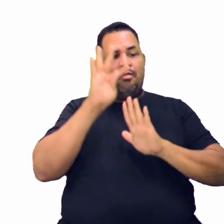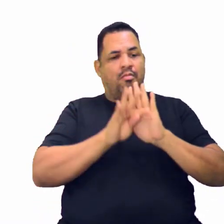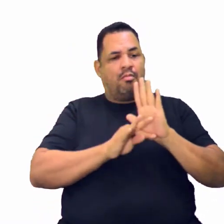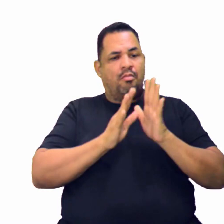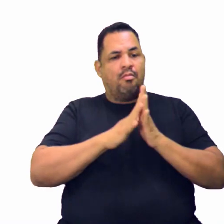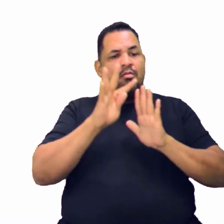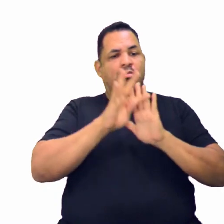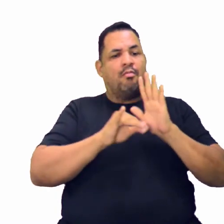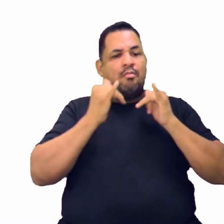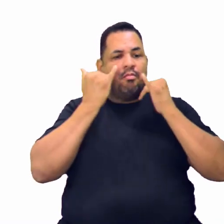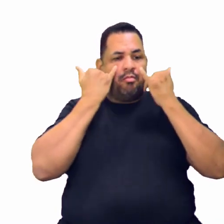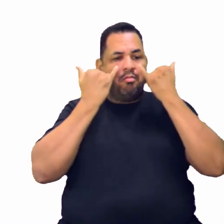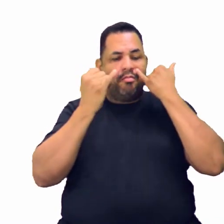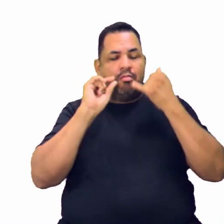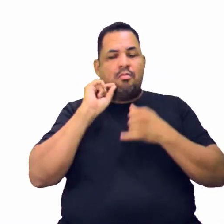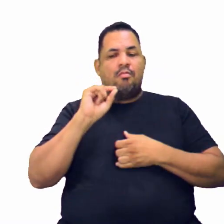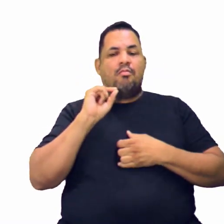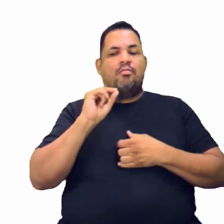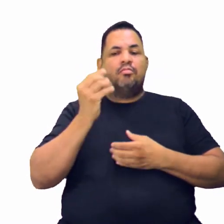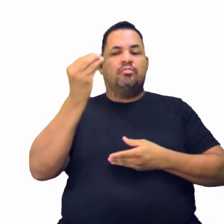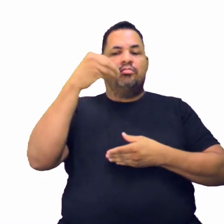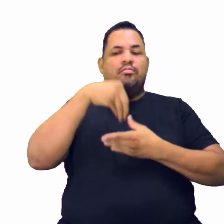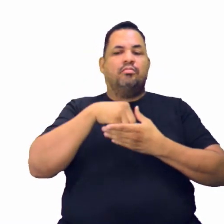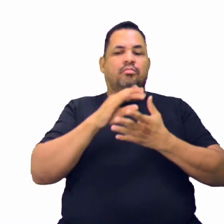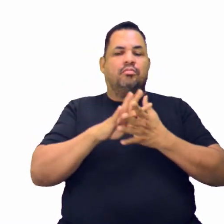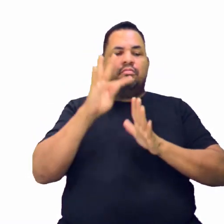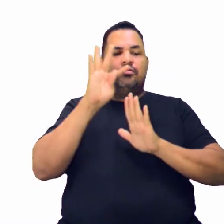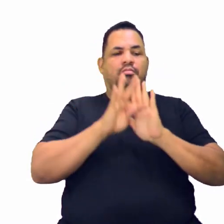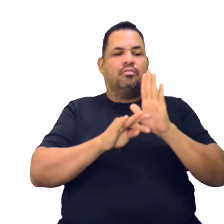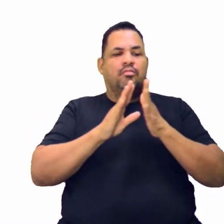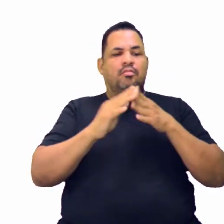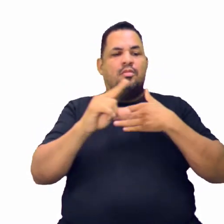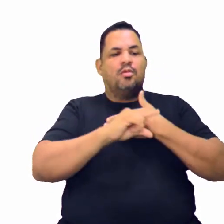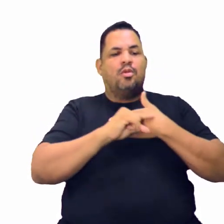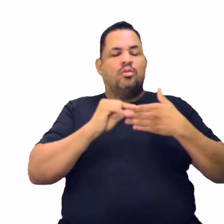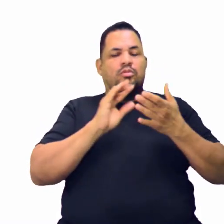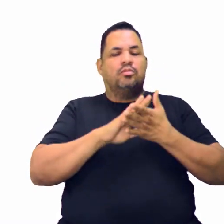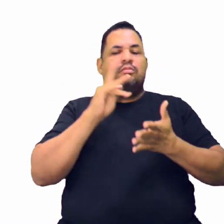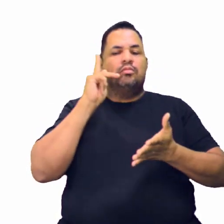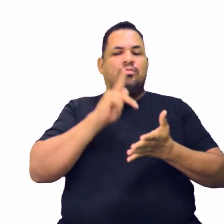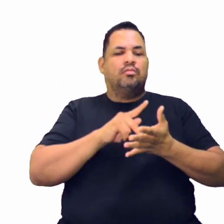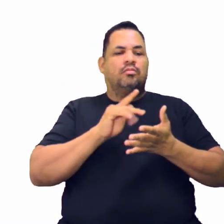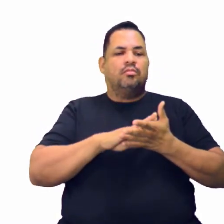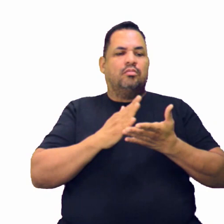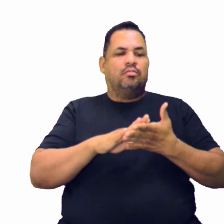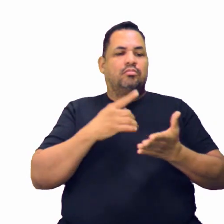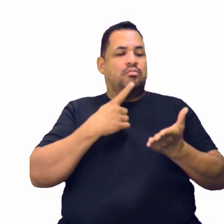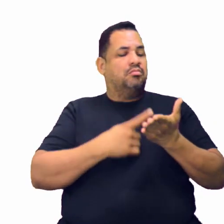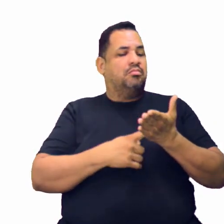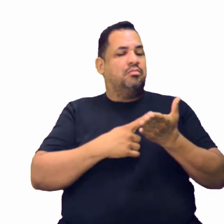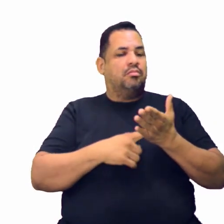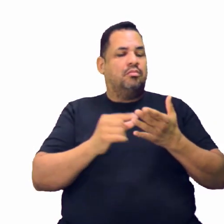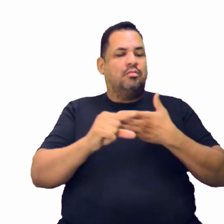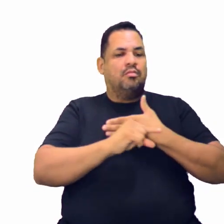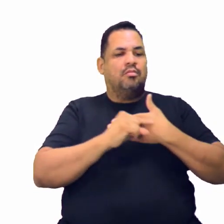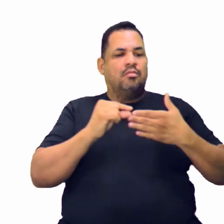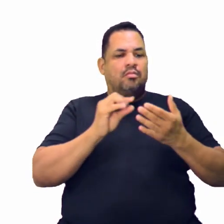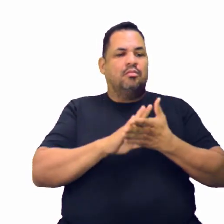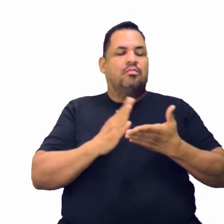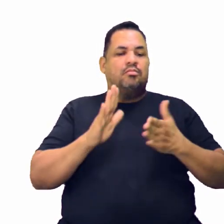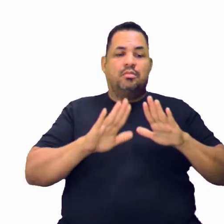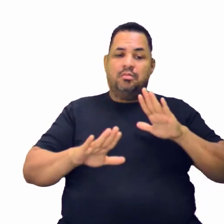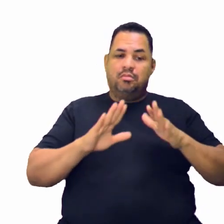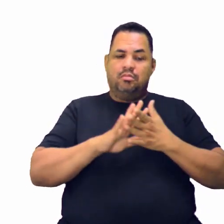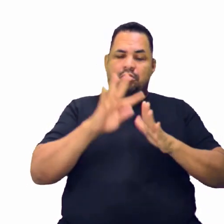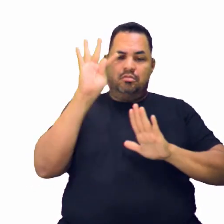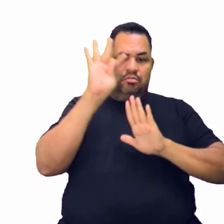o texto informa que, num texto, o autor afirma que, de acordo com o autor, de